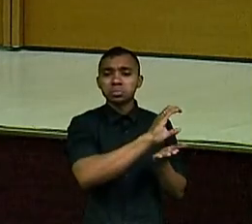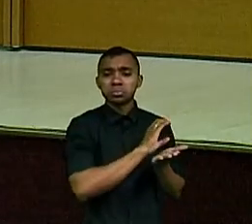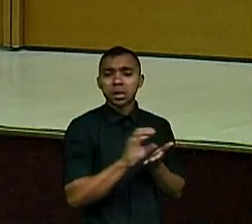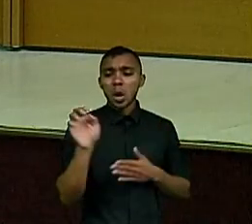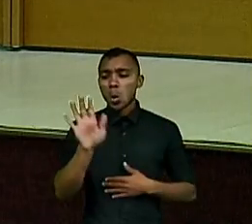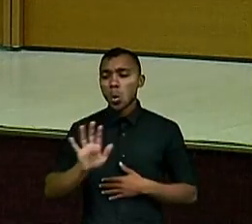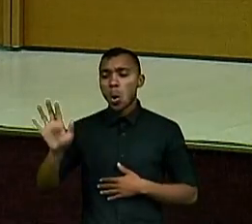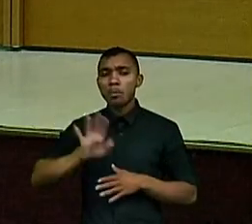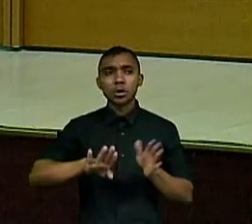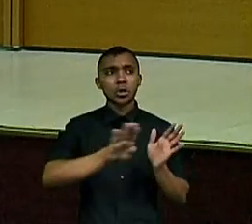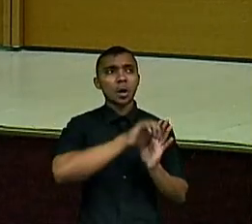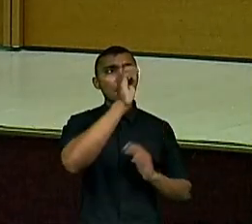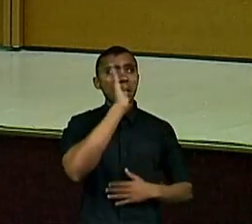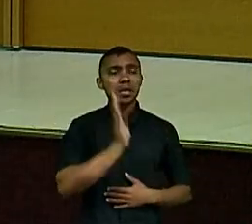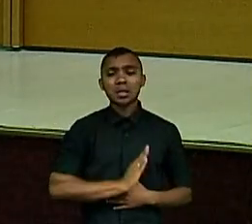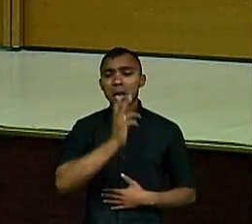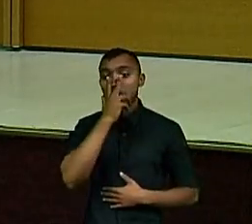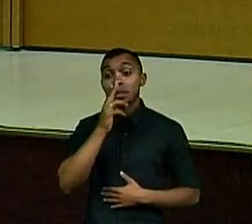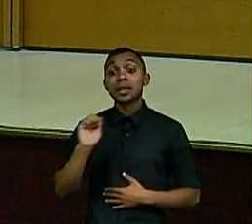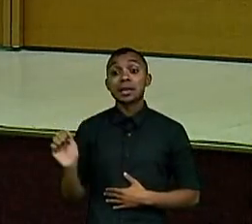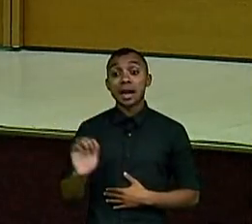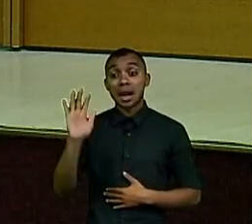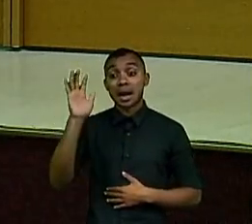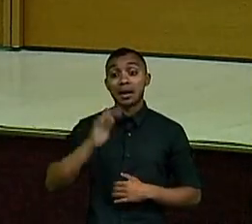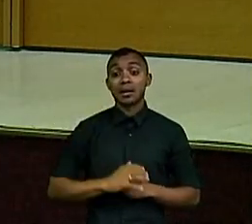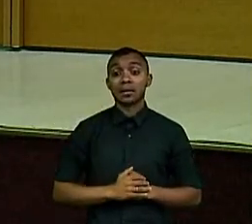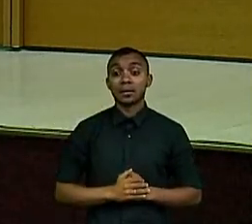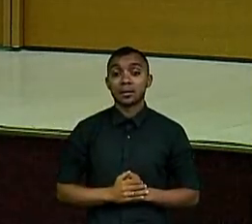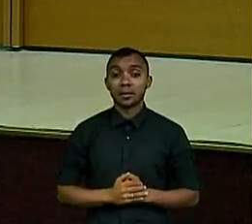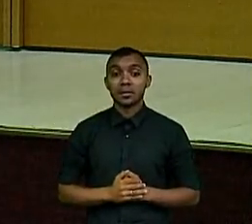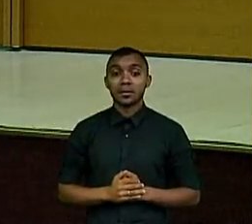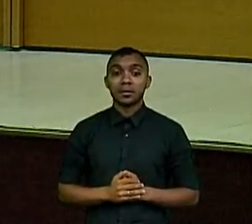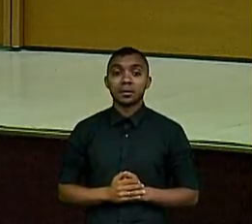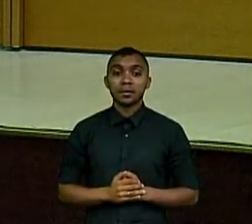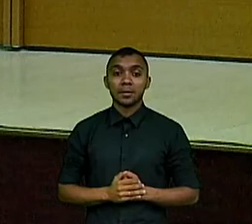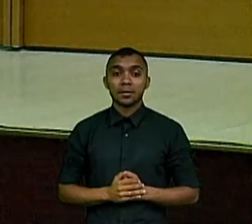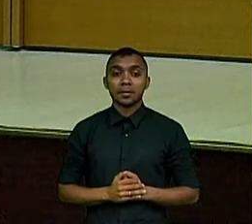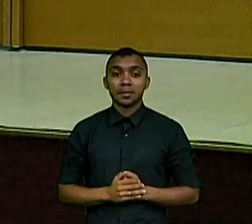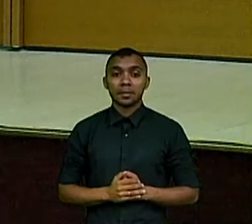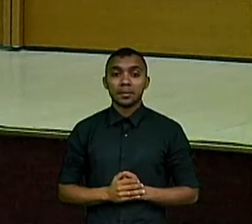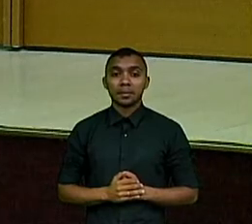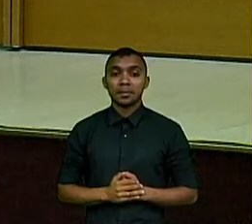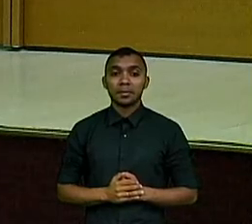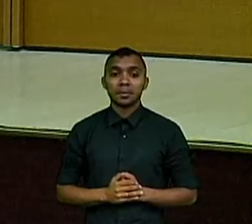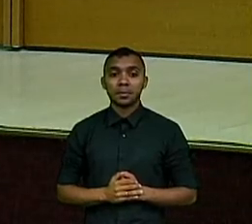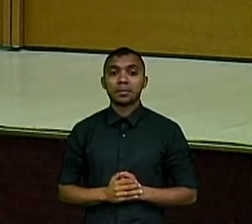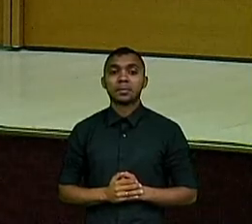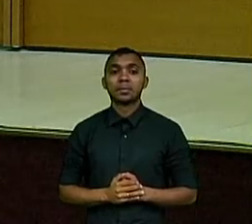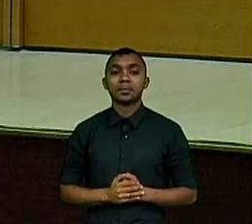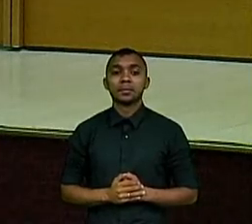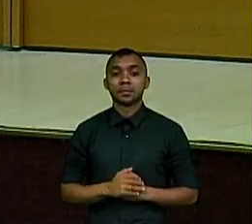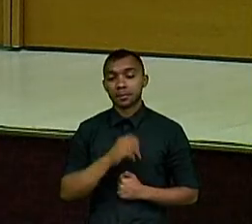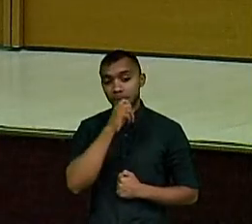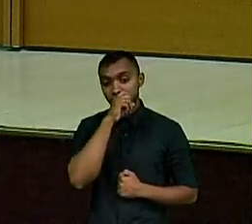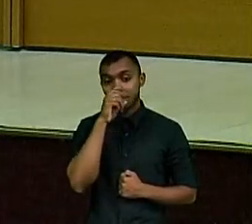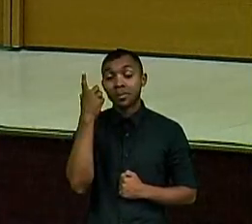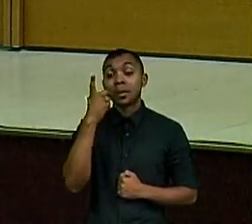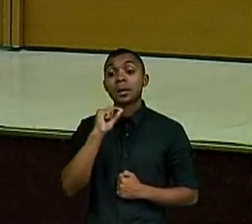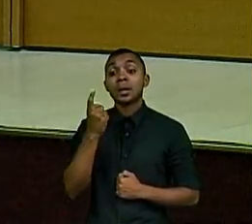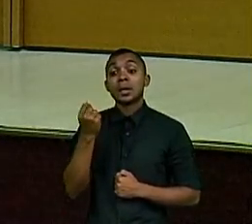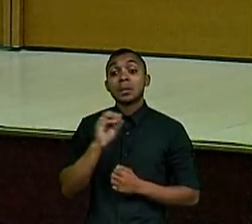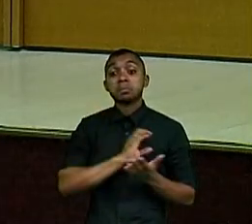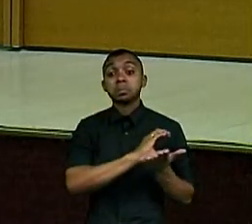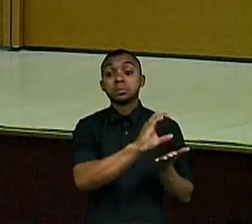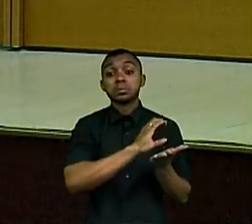para cá quase tão caro como mandar um espaço nave hoje para a Lua ou para Marte para Marte não mas para a Lua com certeza quem financiou